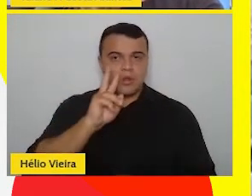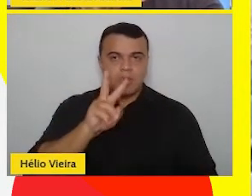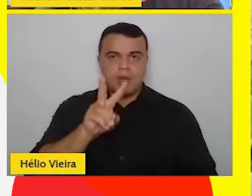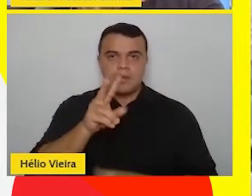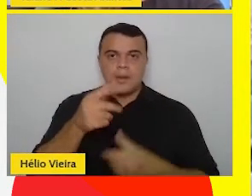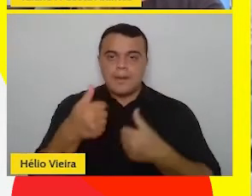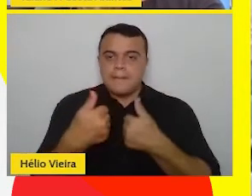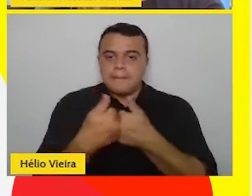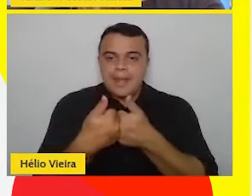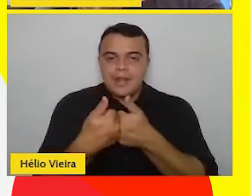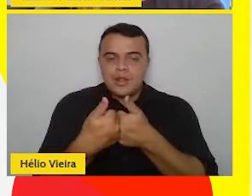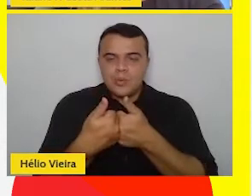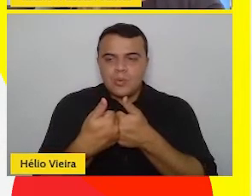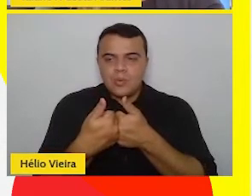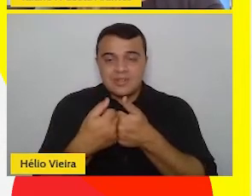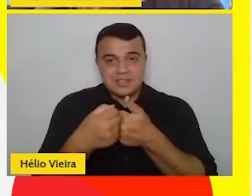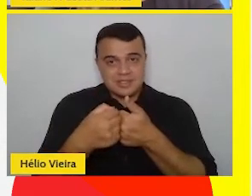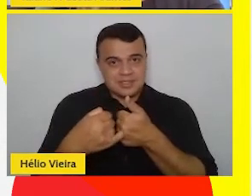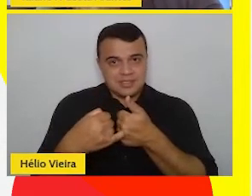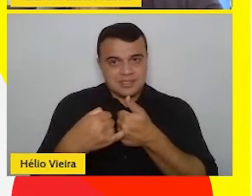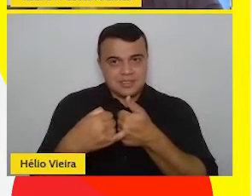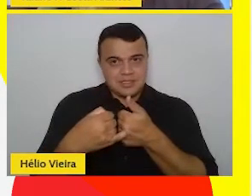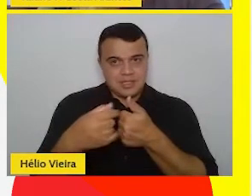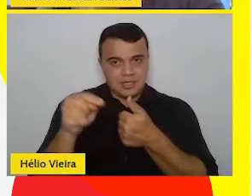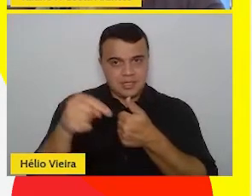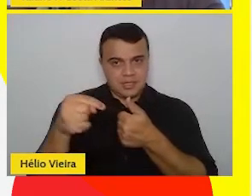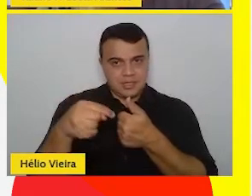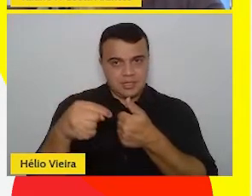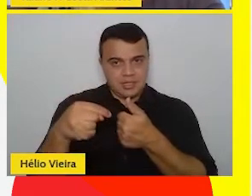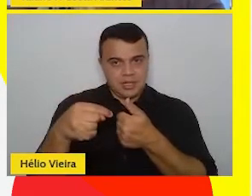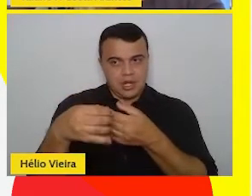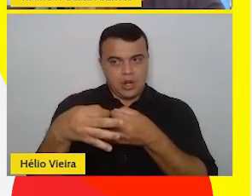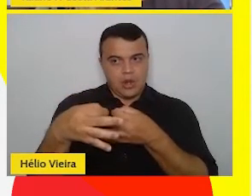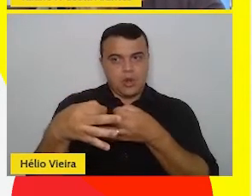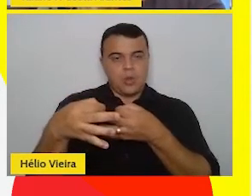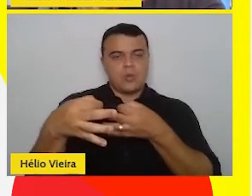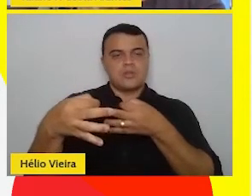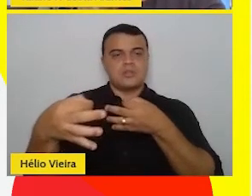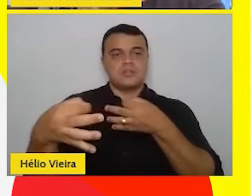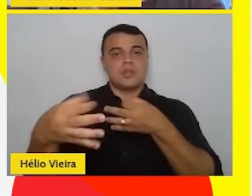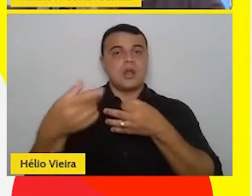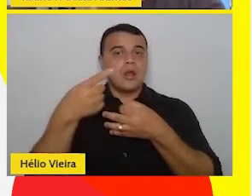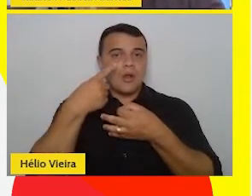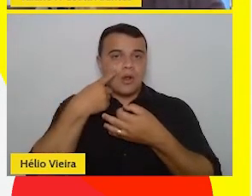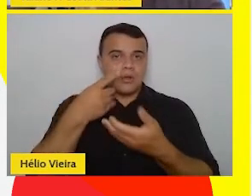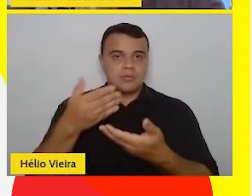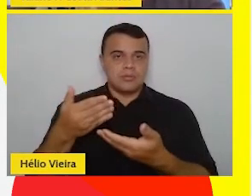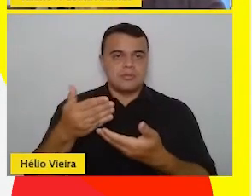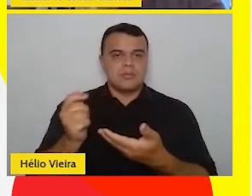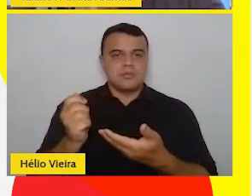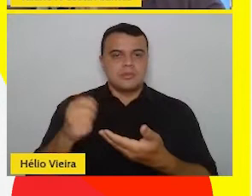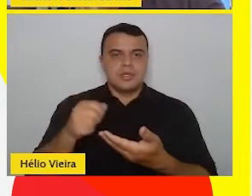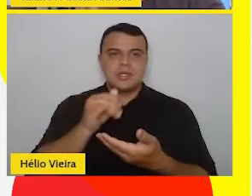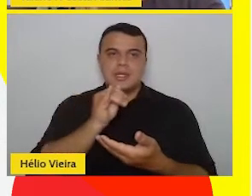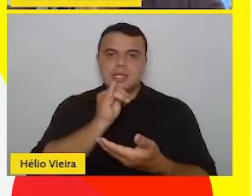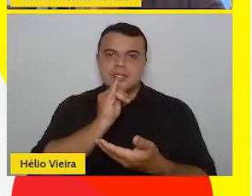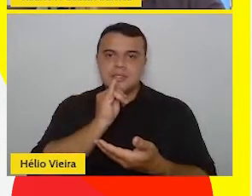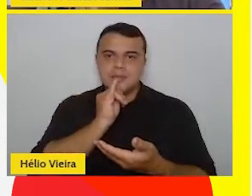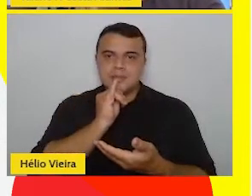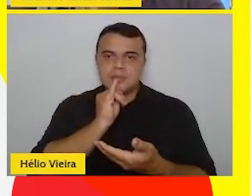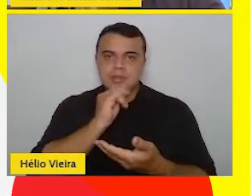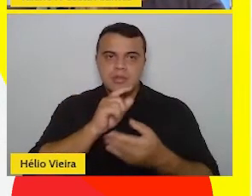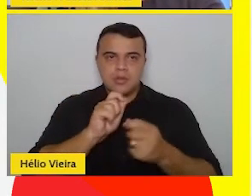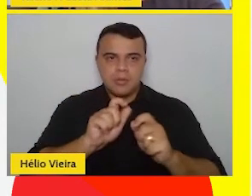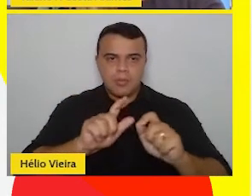perto, né? Quando a gente vê essa imagem um pouco mais distante, por exemplo, eu tirei a